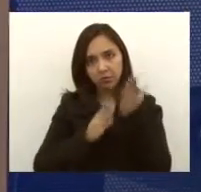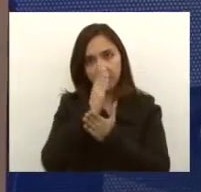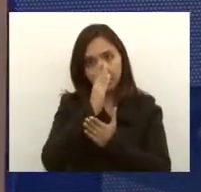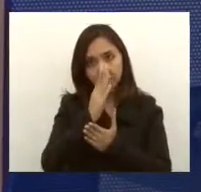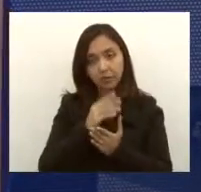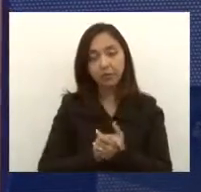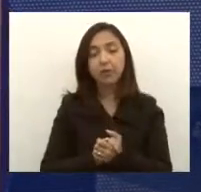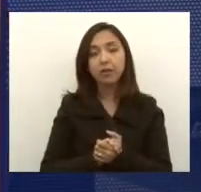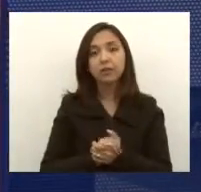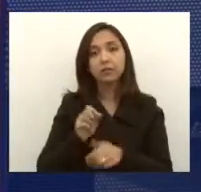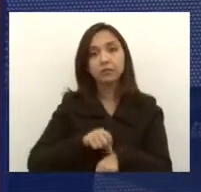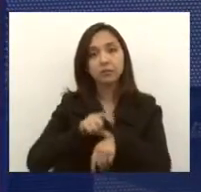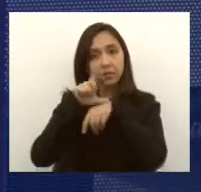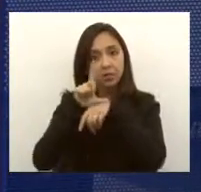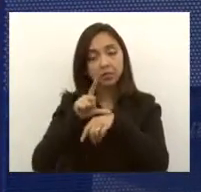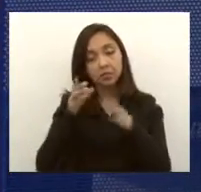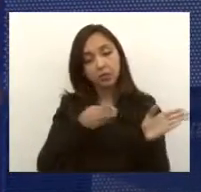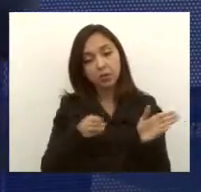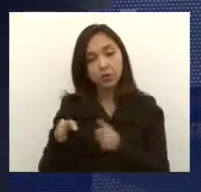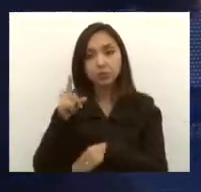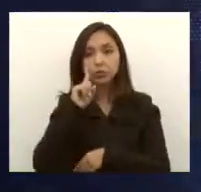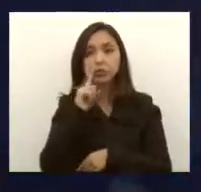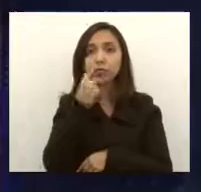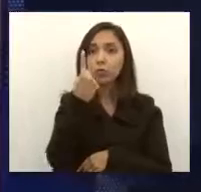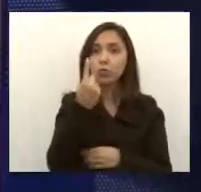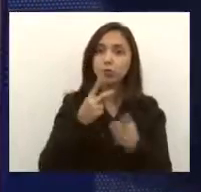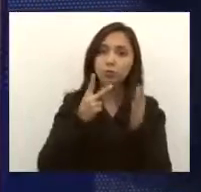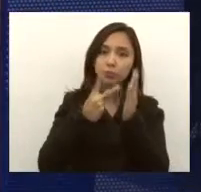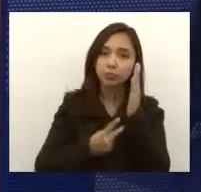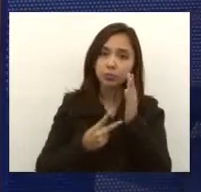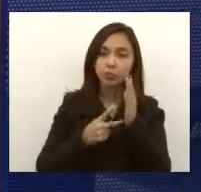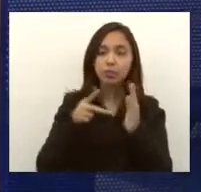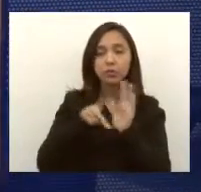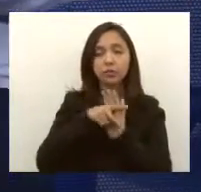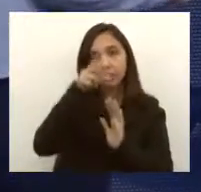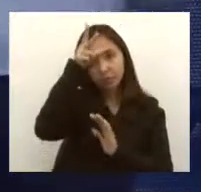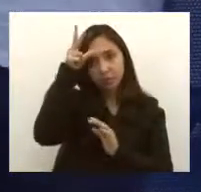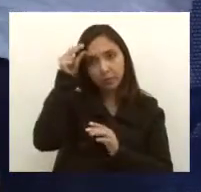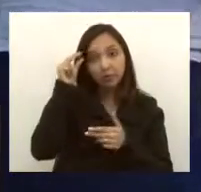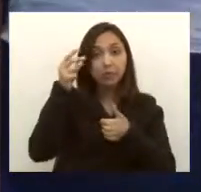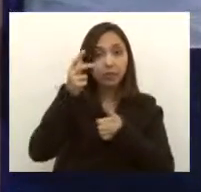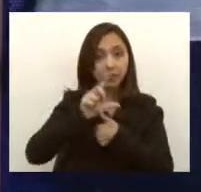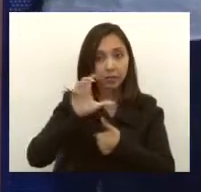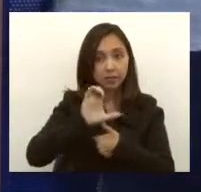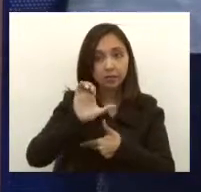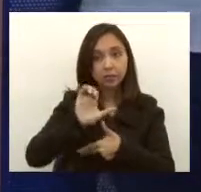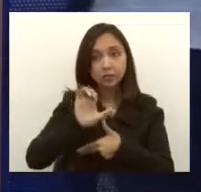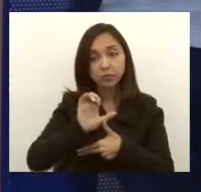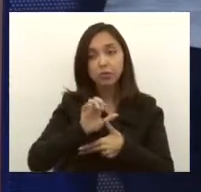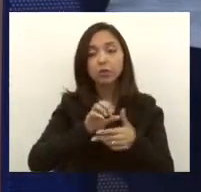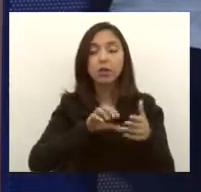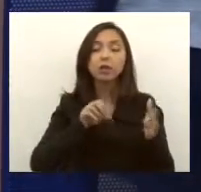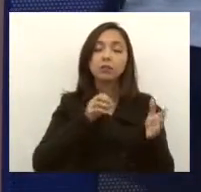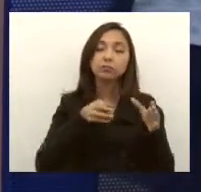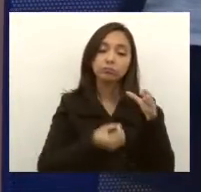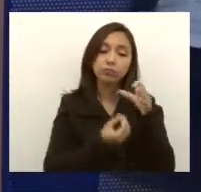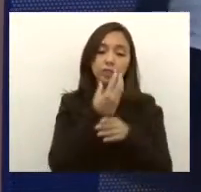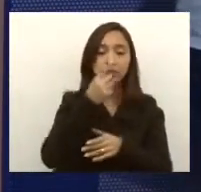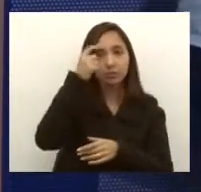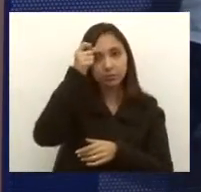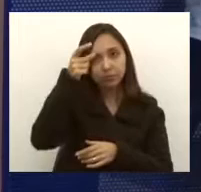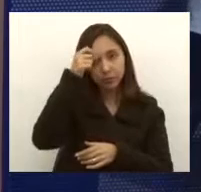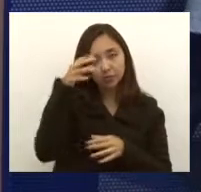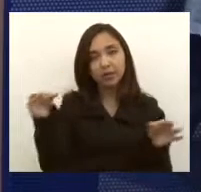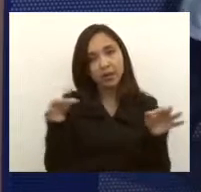grande expediente e, na ordem do dia, apenas um projeto de lei de autoria do Executivo que cria o Sistema Municipal de Cultura. Então, foi